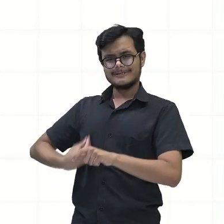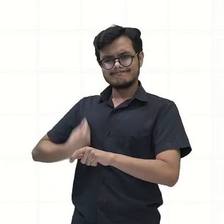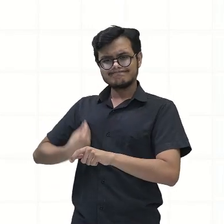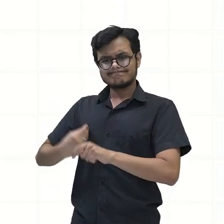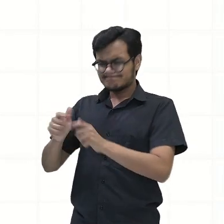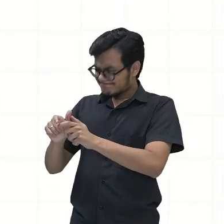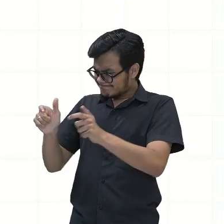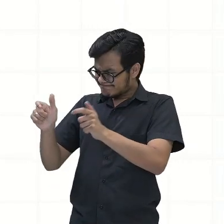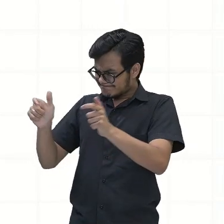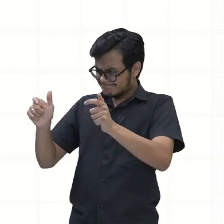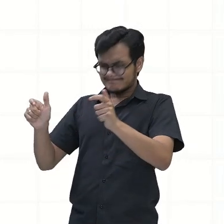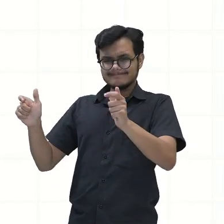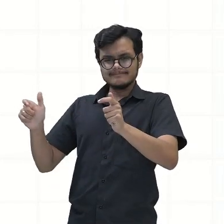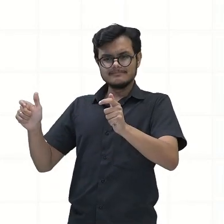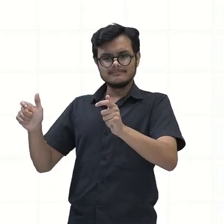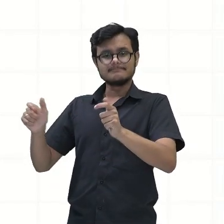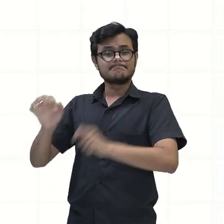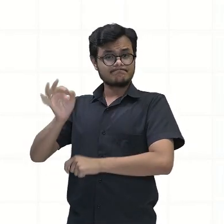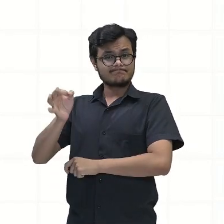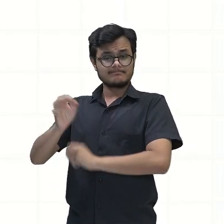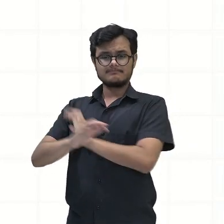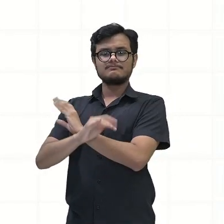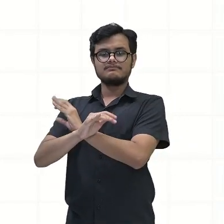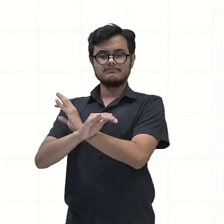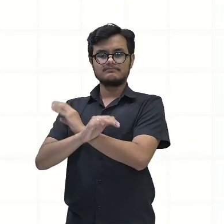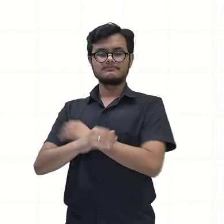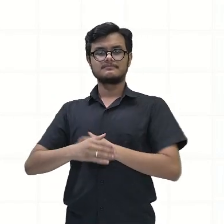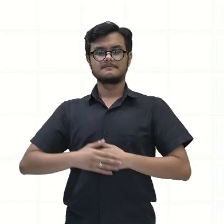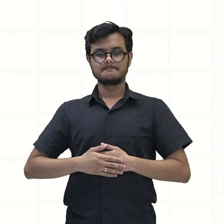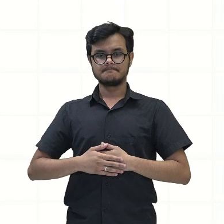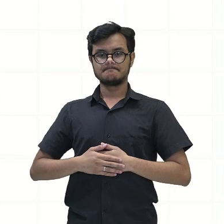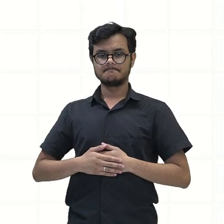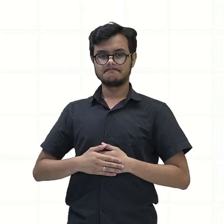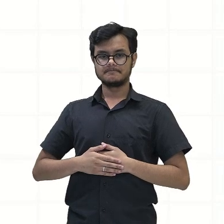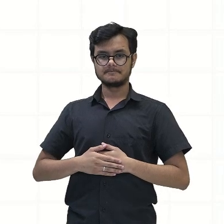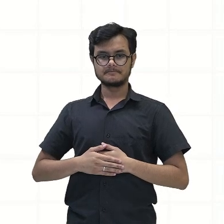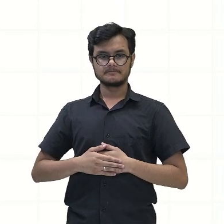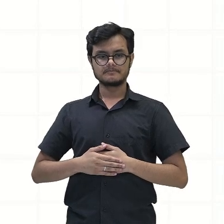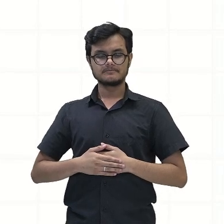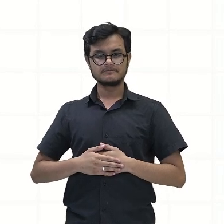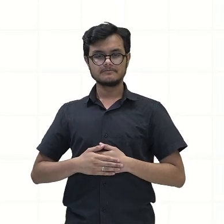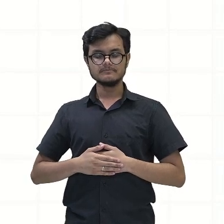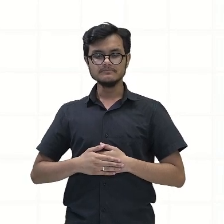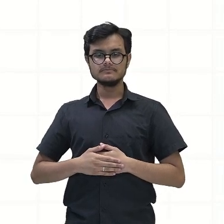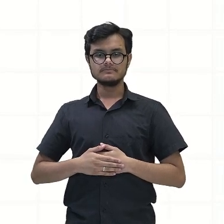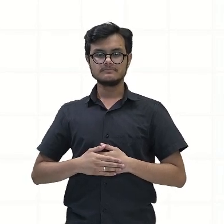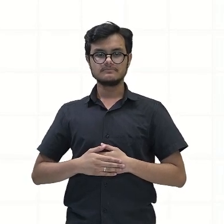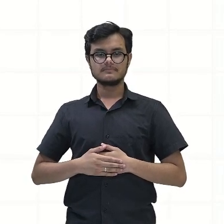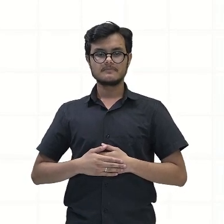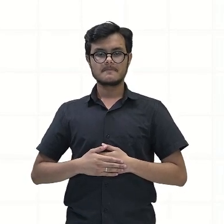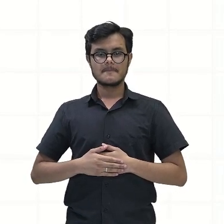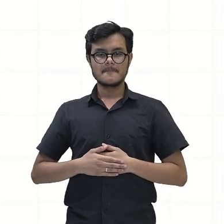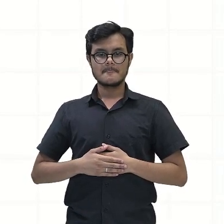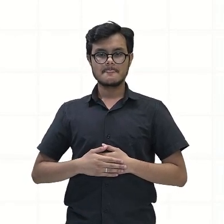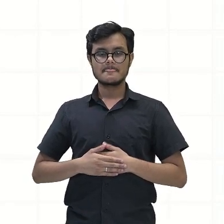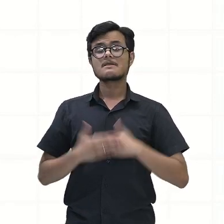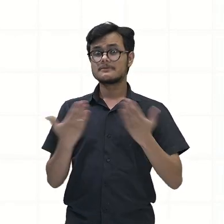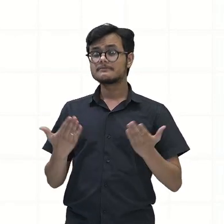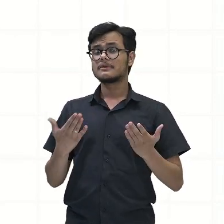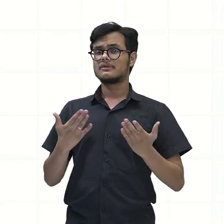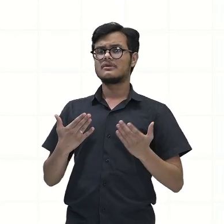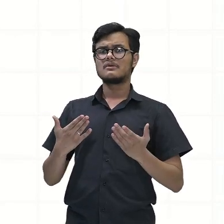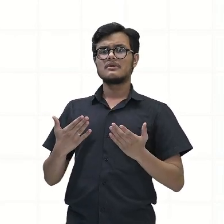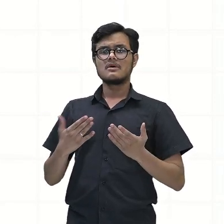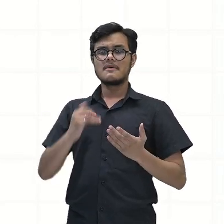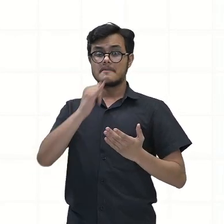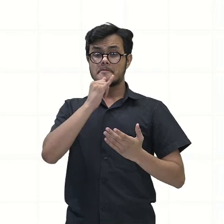urbanização, a gente observa o aumento da população urbana, o crescimento do meio urbano em detrimento ali do meio